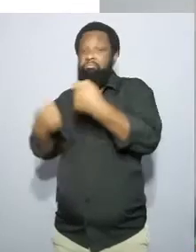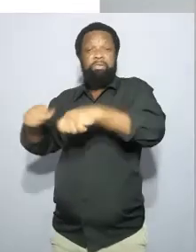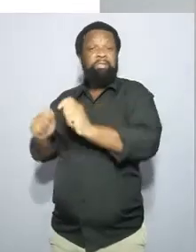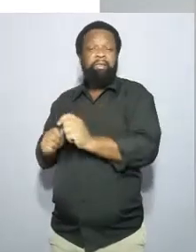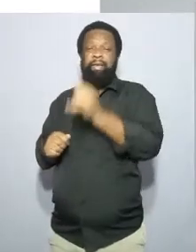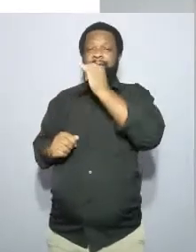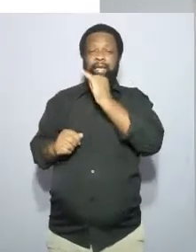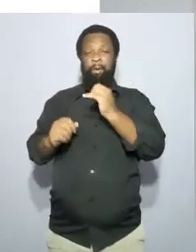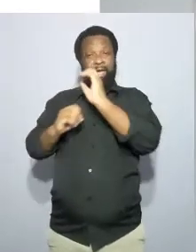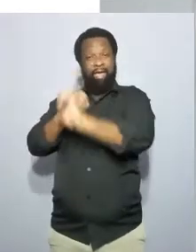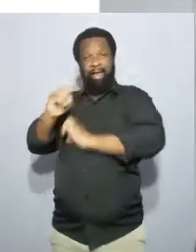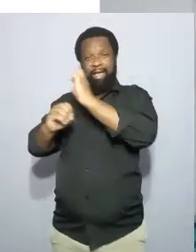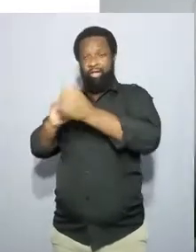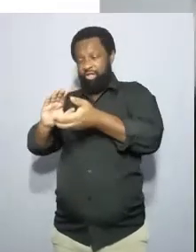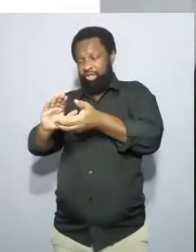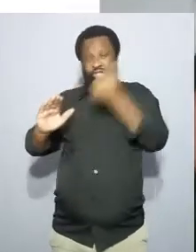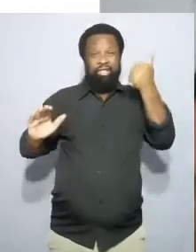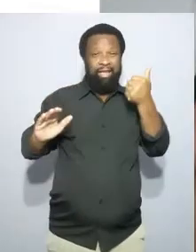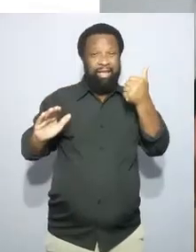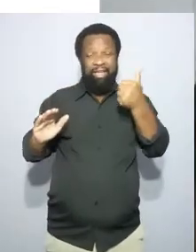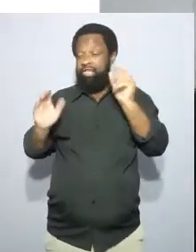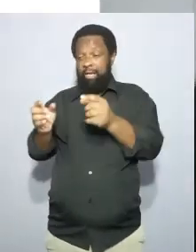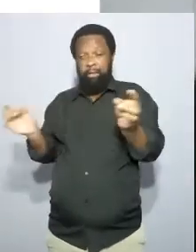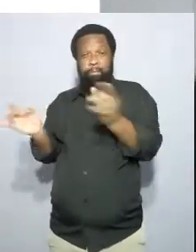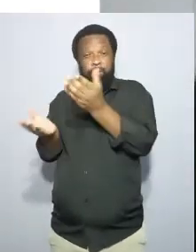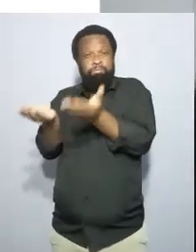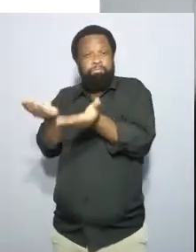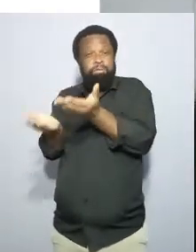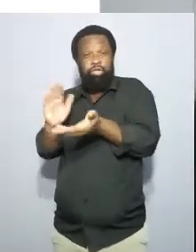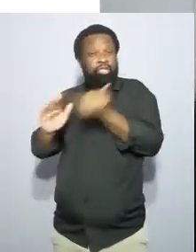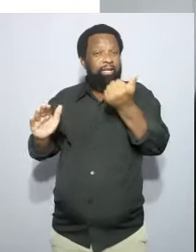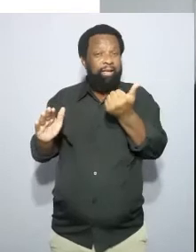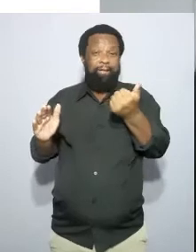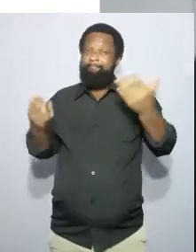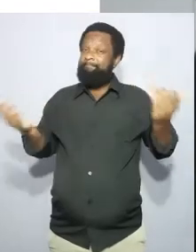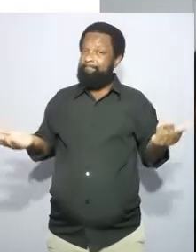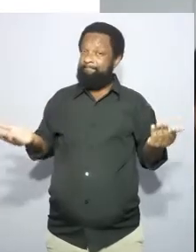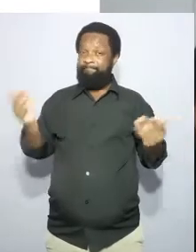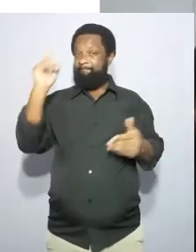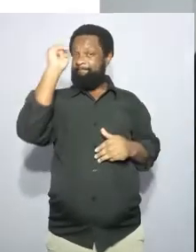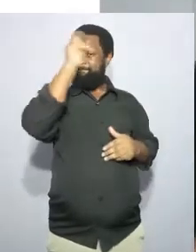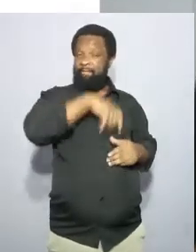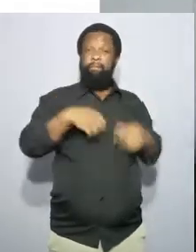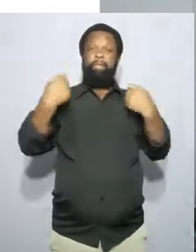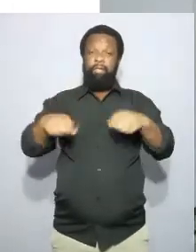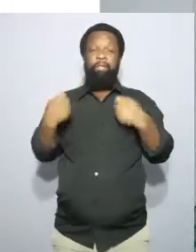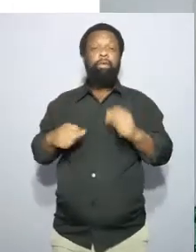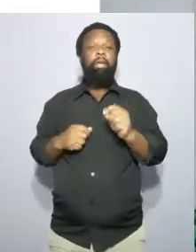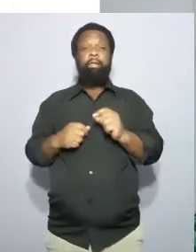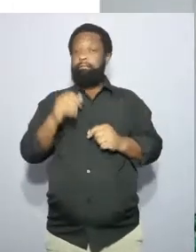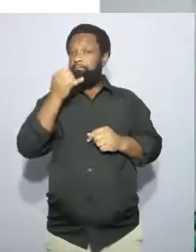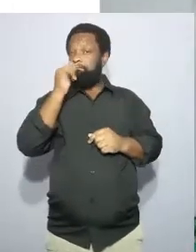tirar um elétron de um átomo que já está estável. Vai demandar uma quantidade